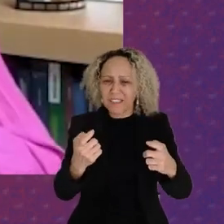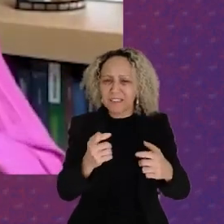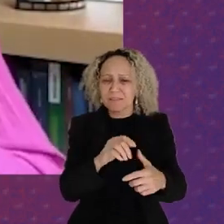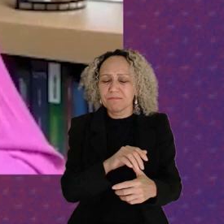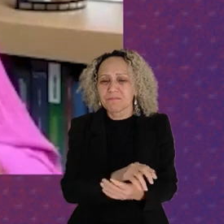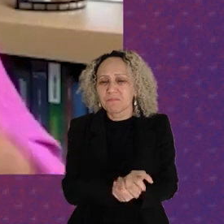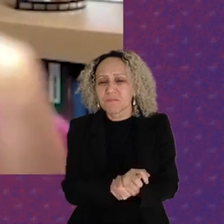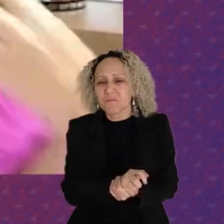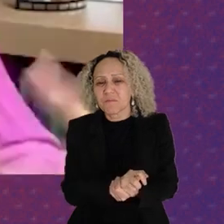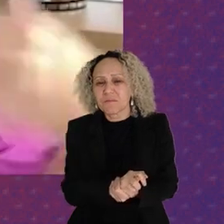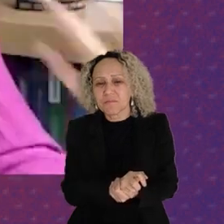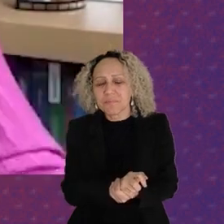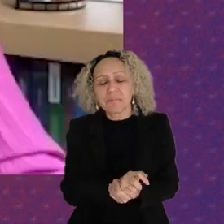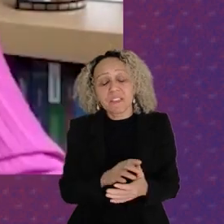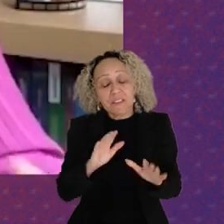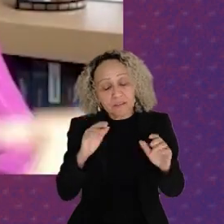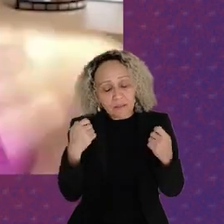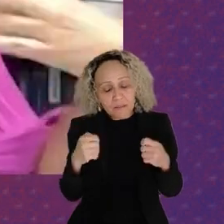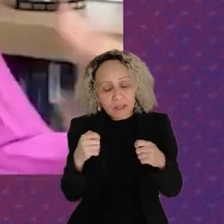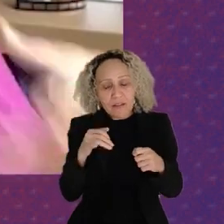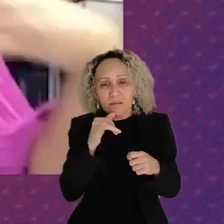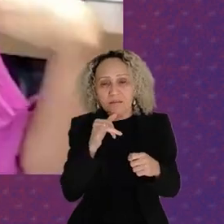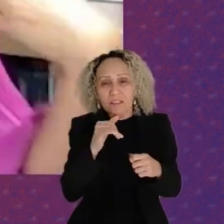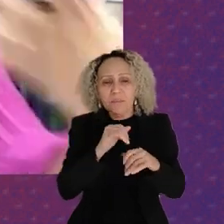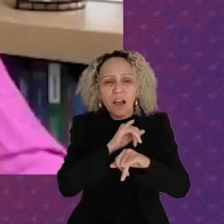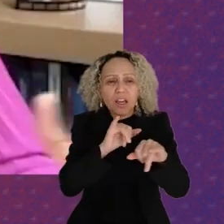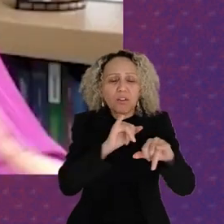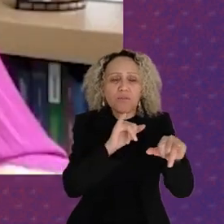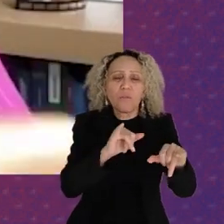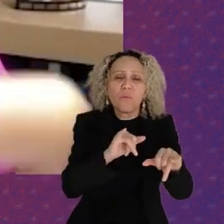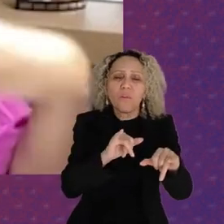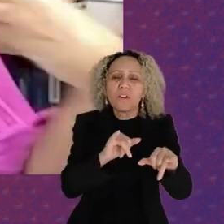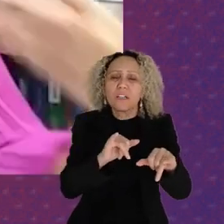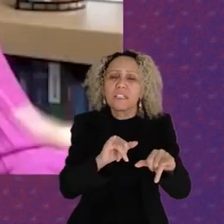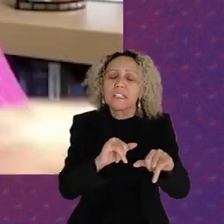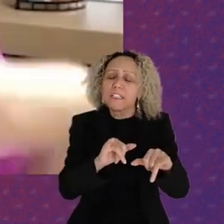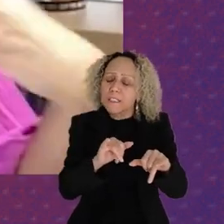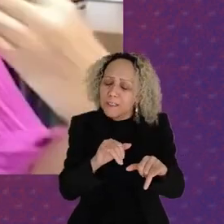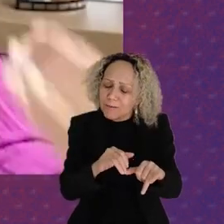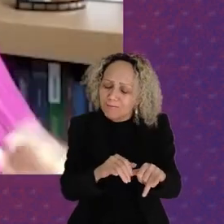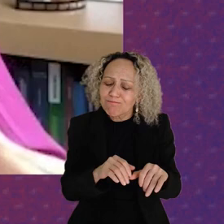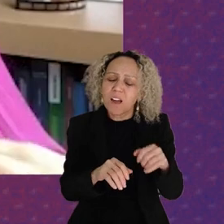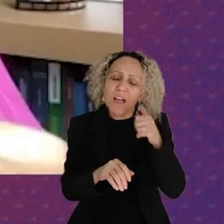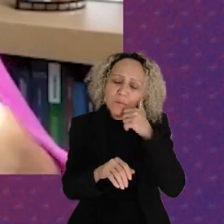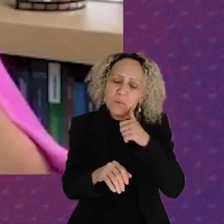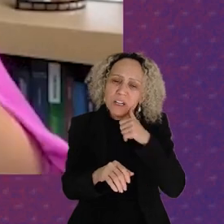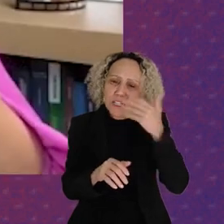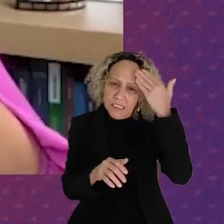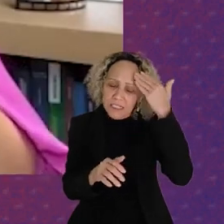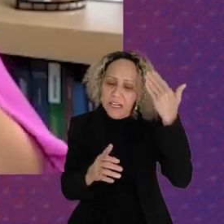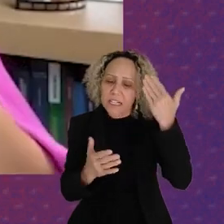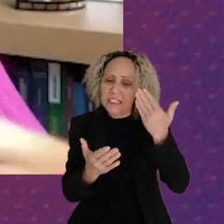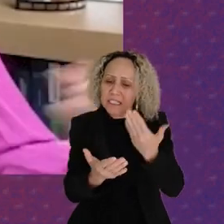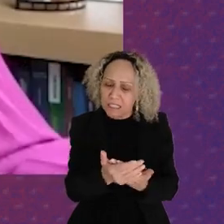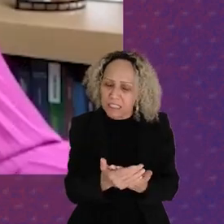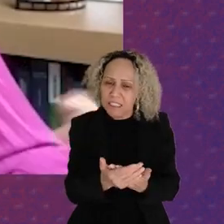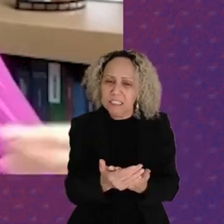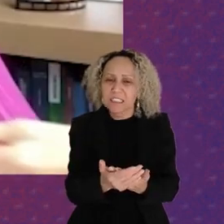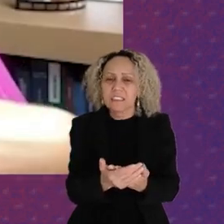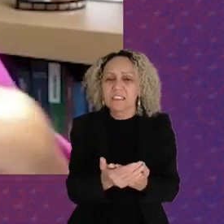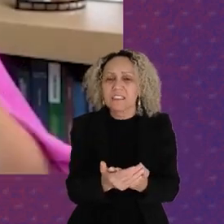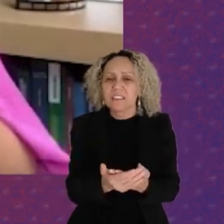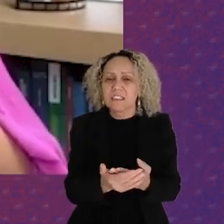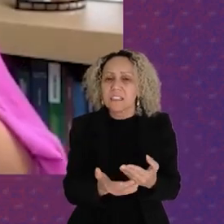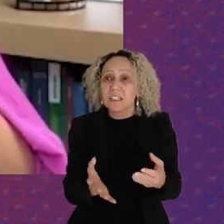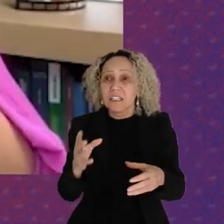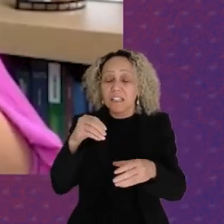e decisão para informar que a maioria das mulheres que acredita que as agressões no meio da